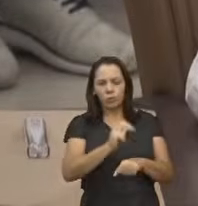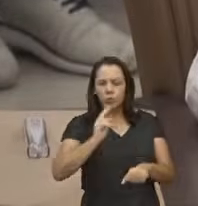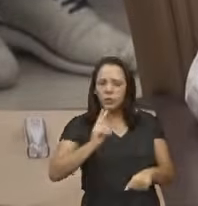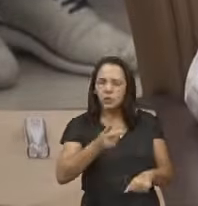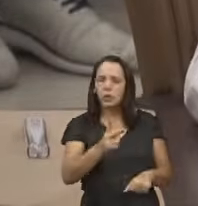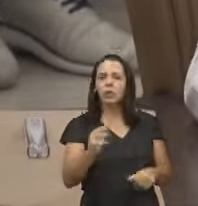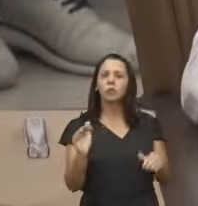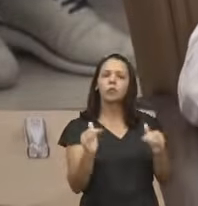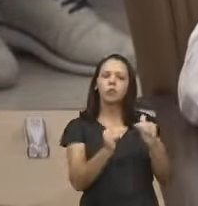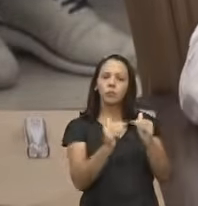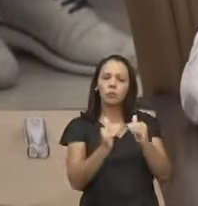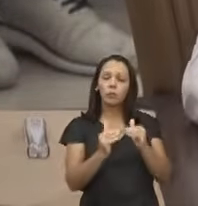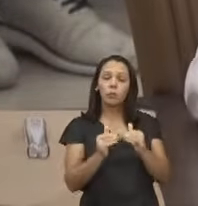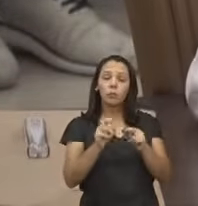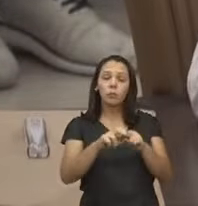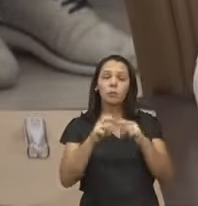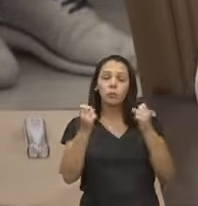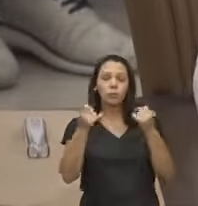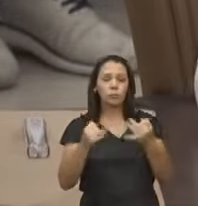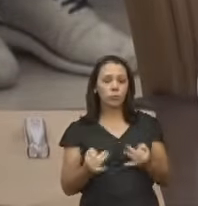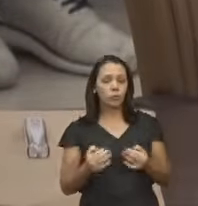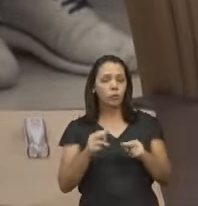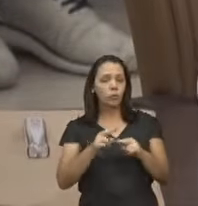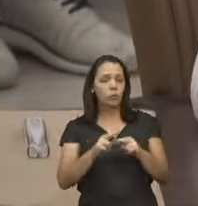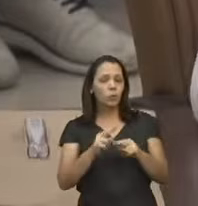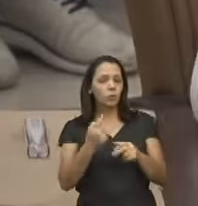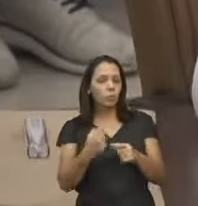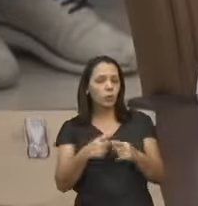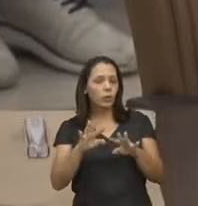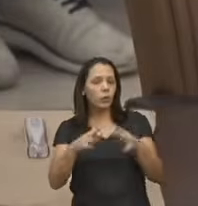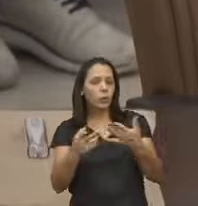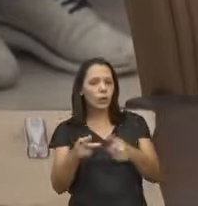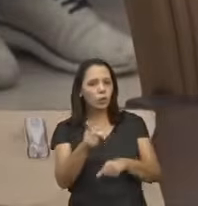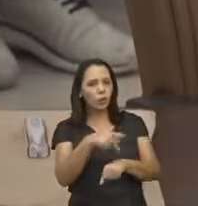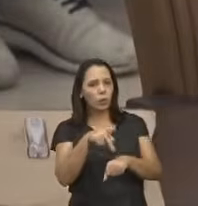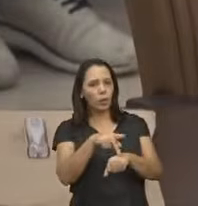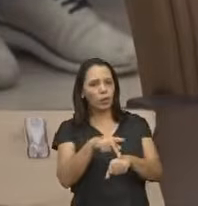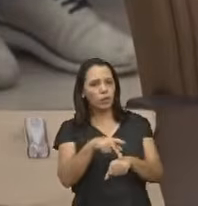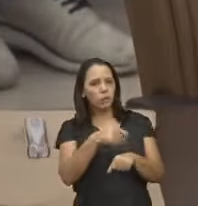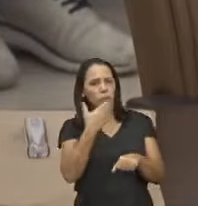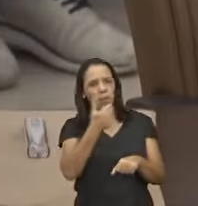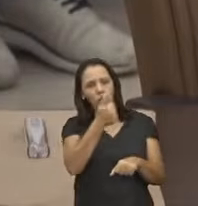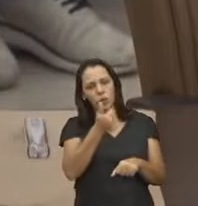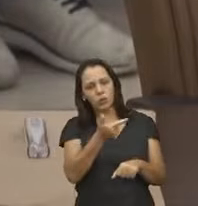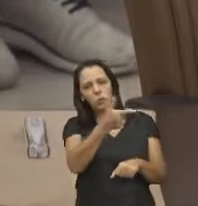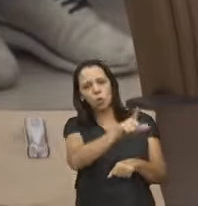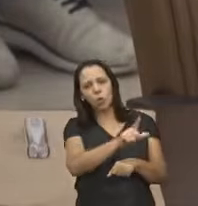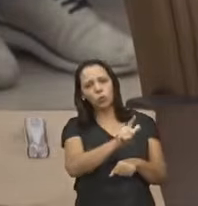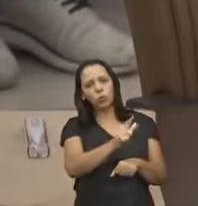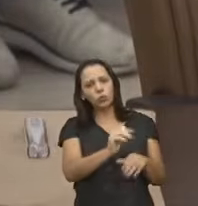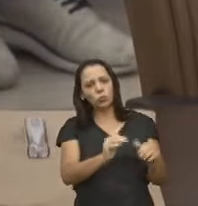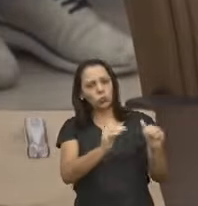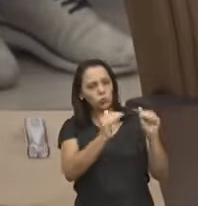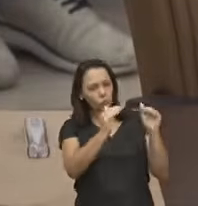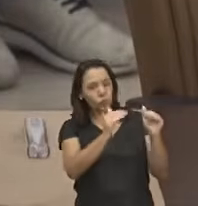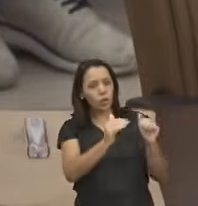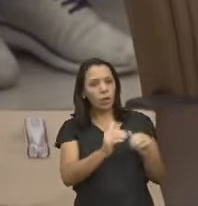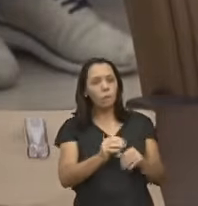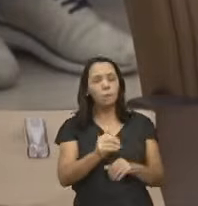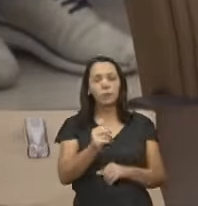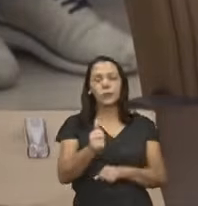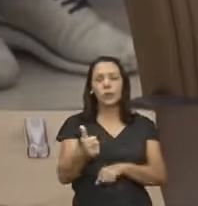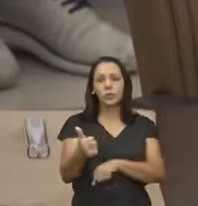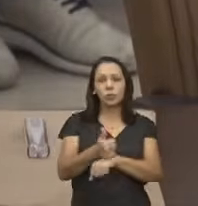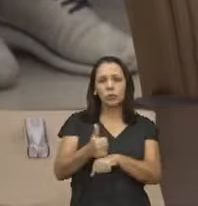voto favorável. Por que digo isso? Porque quando você pega países mais desenvolvidos, um pedreiro, por